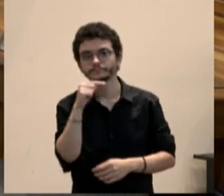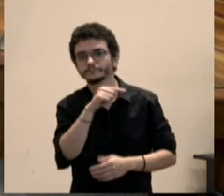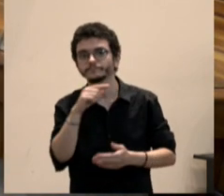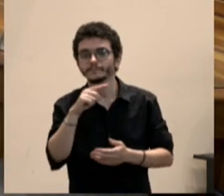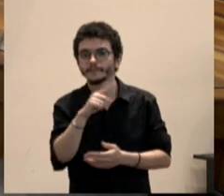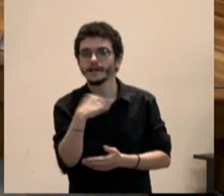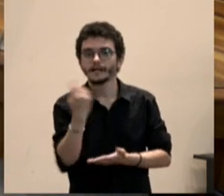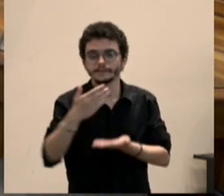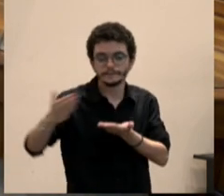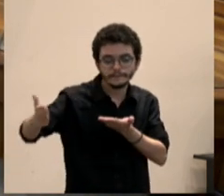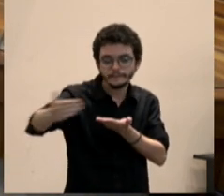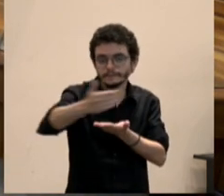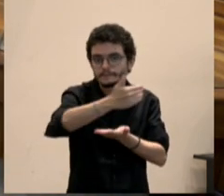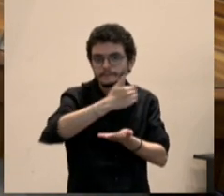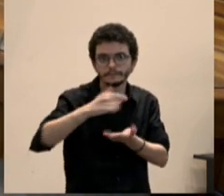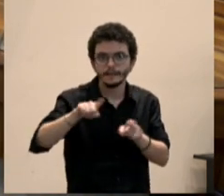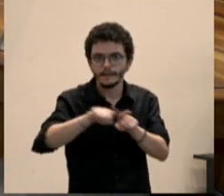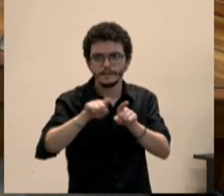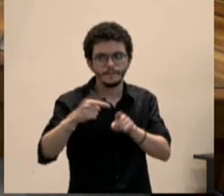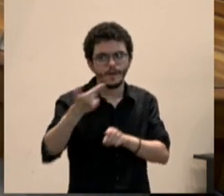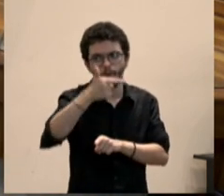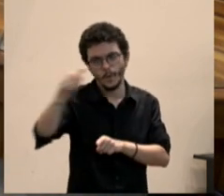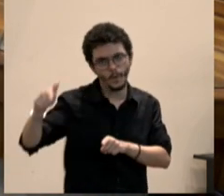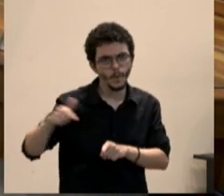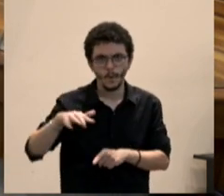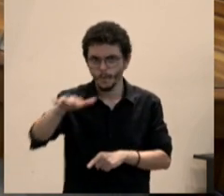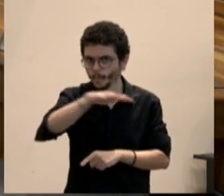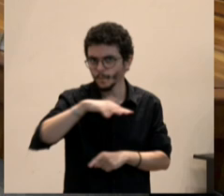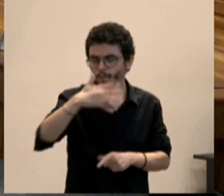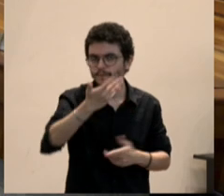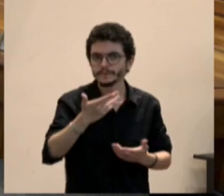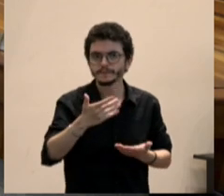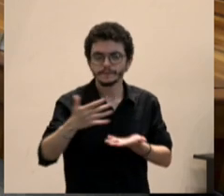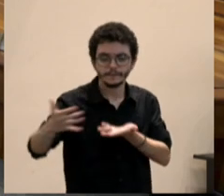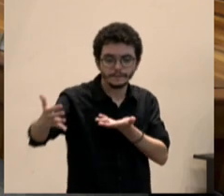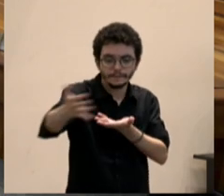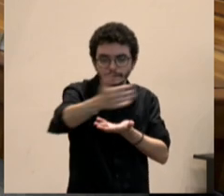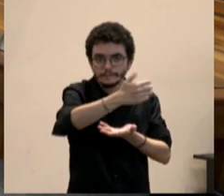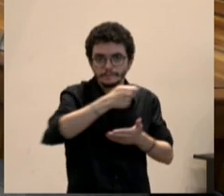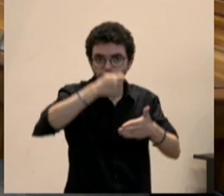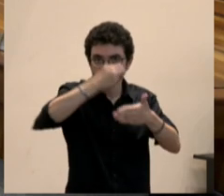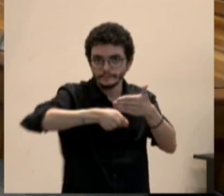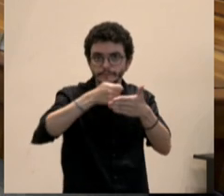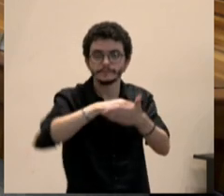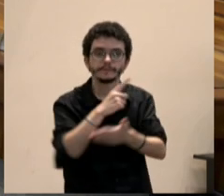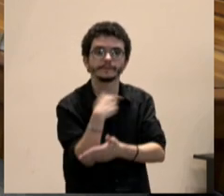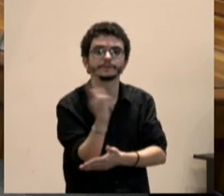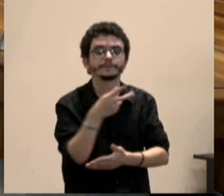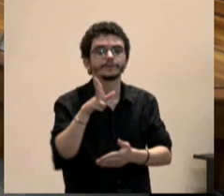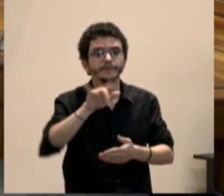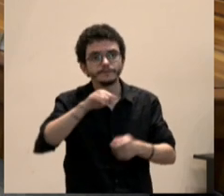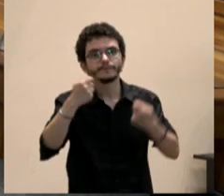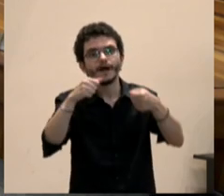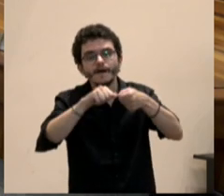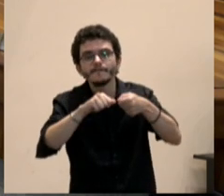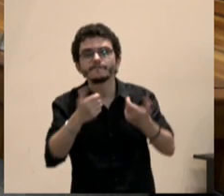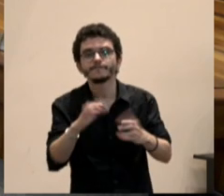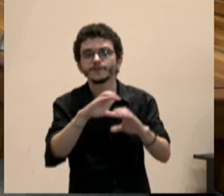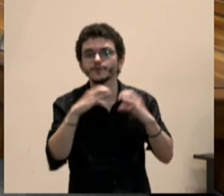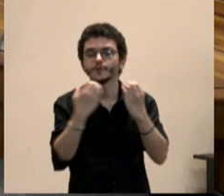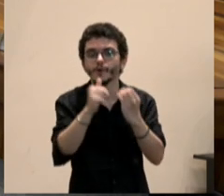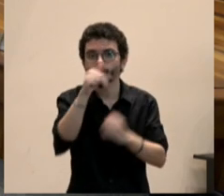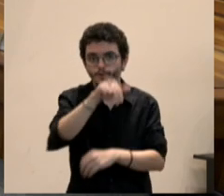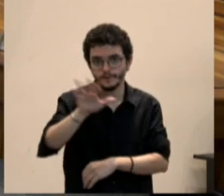de análise e muitas outras para o conjunto de defesas que a gente vai ter que fazer no Congresso Nacional, com